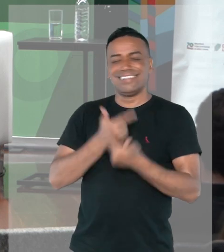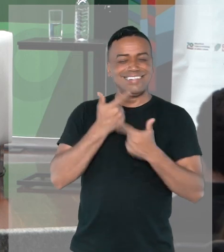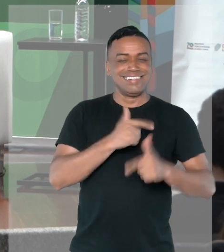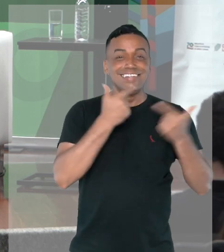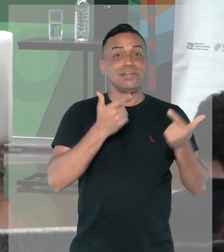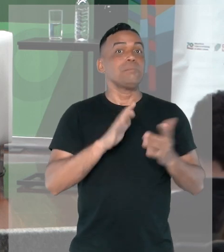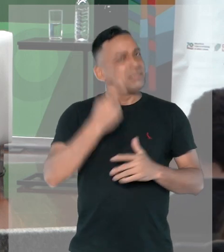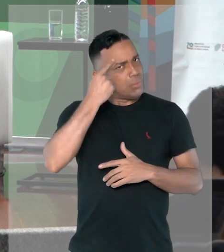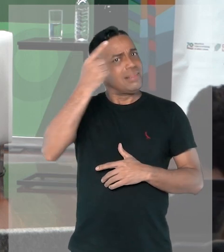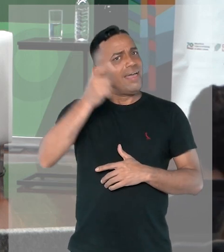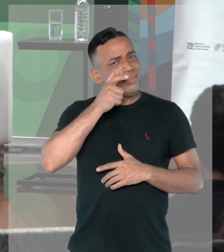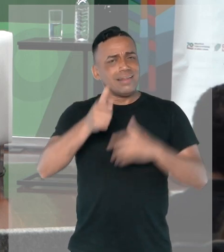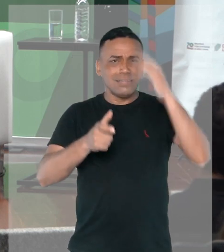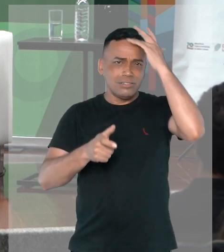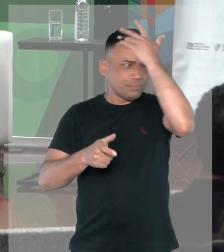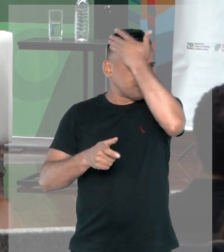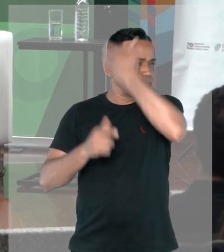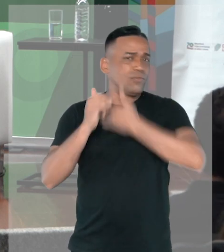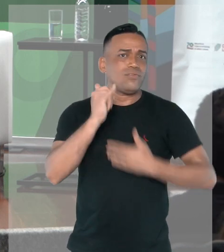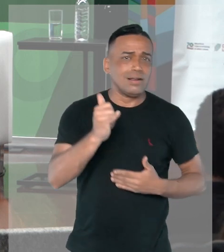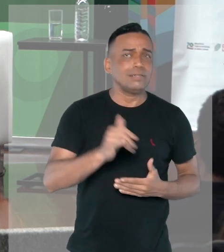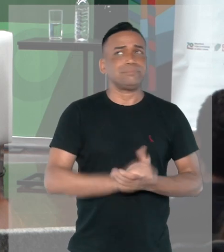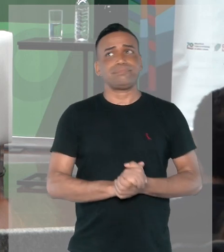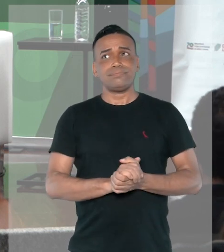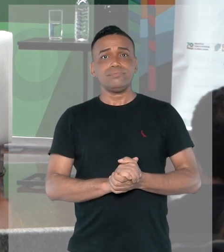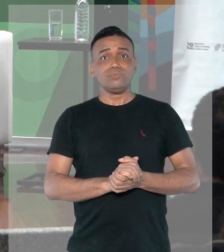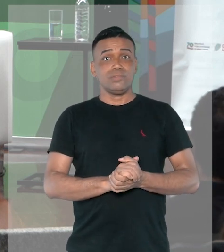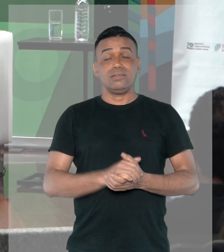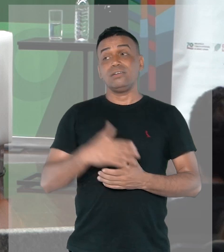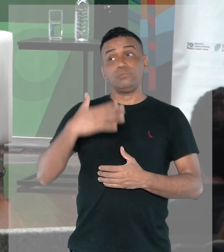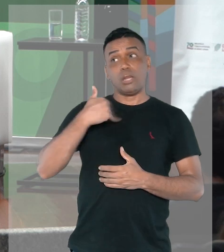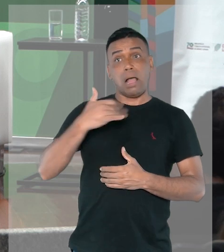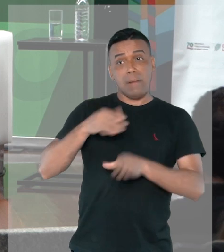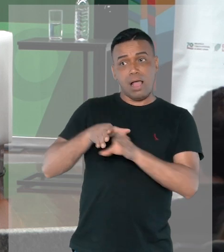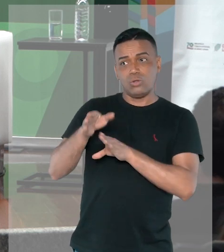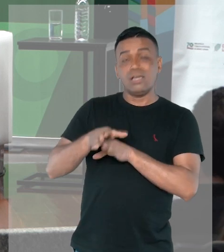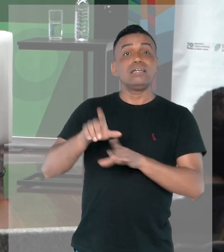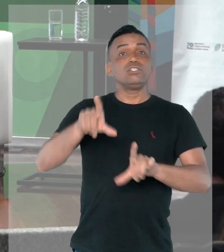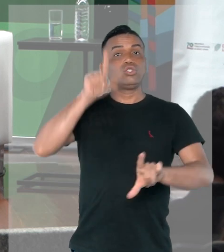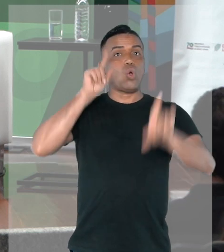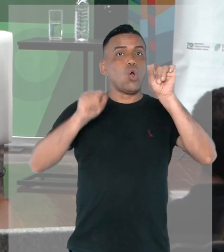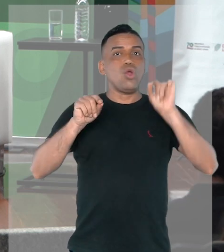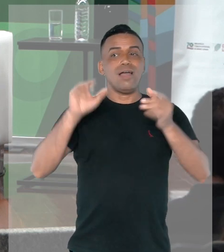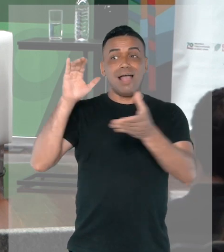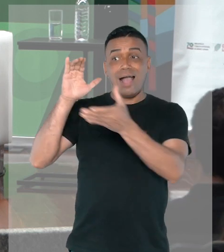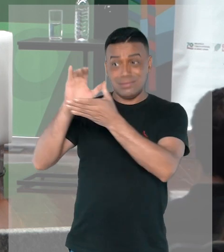Não, mas é uma ideia interessante. A gente fala, quando os noivos vêm me procurar, diz assim, escolha um casal